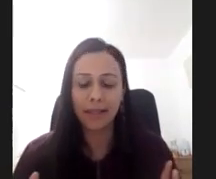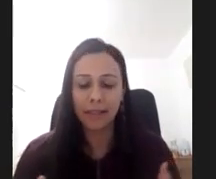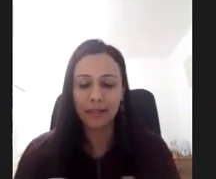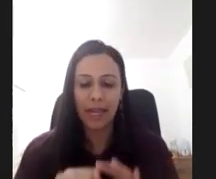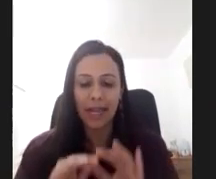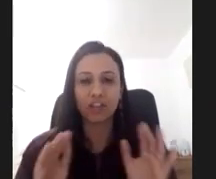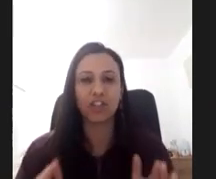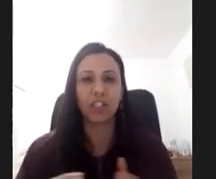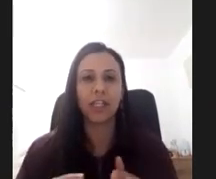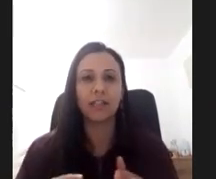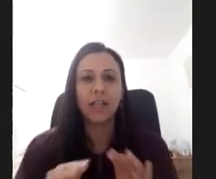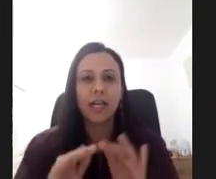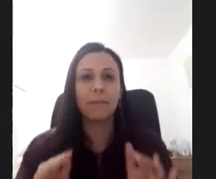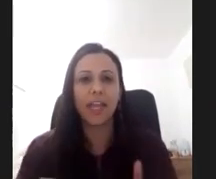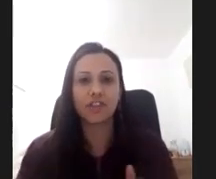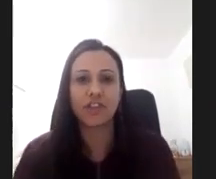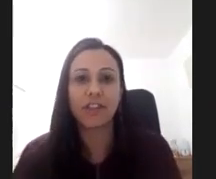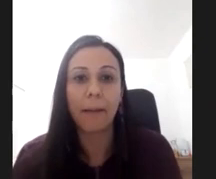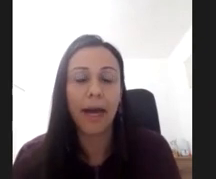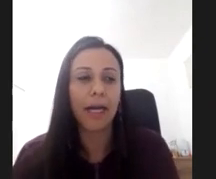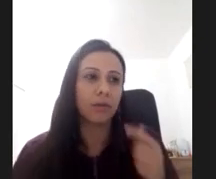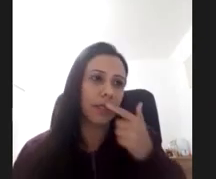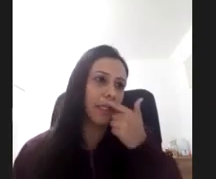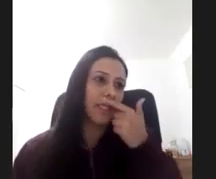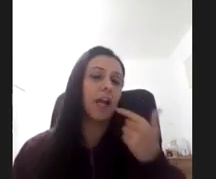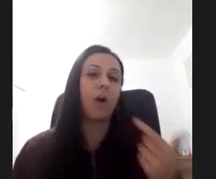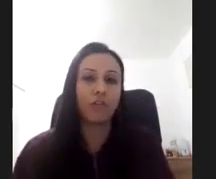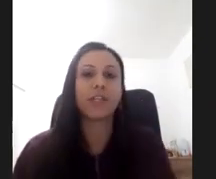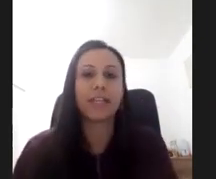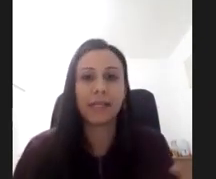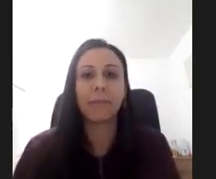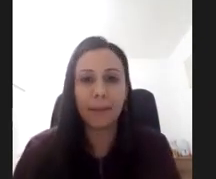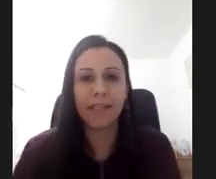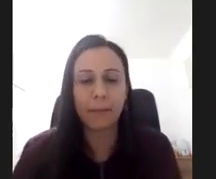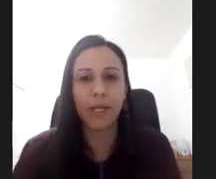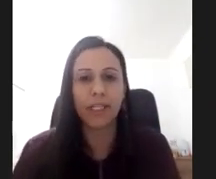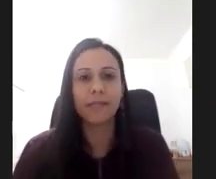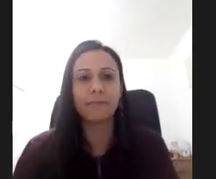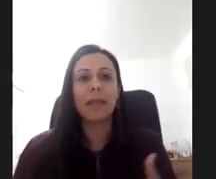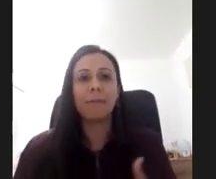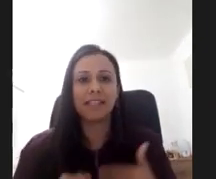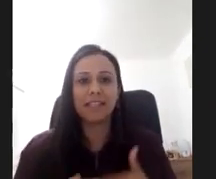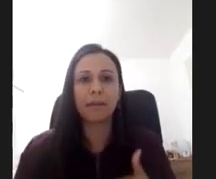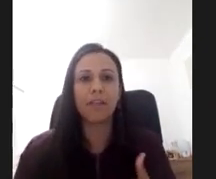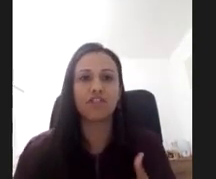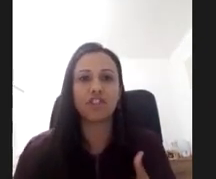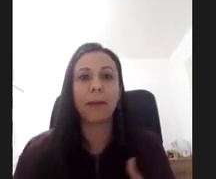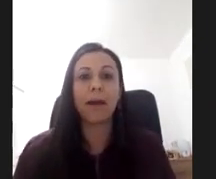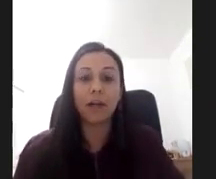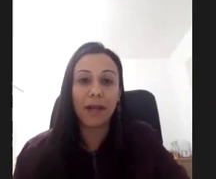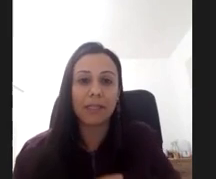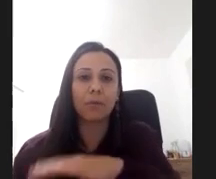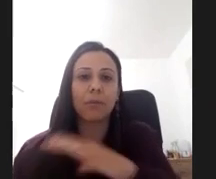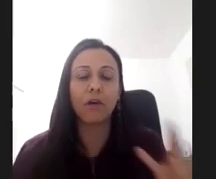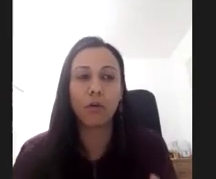além da caixinha ambientes de trabalho, né? Óbvio que ele também passa por aí, mas esse ambiente de